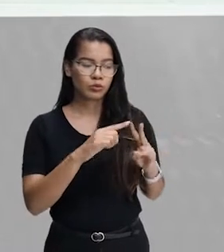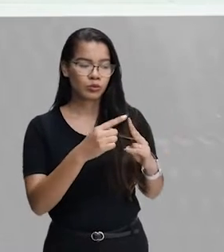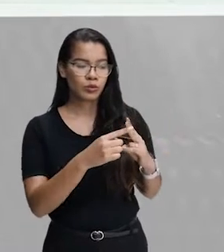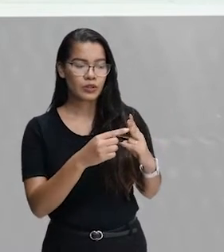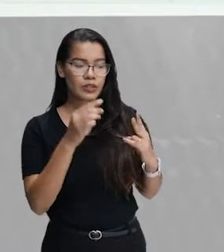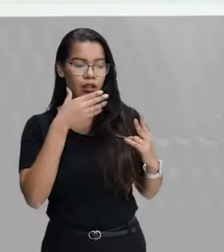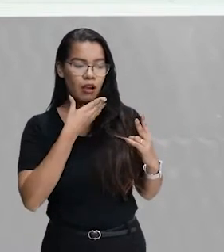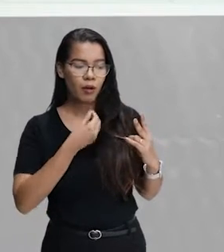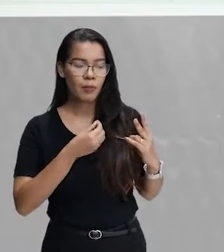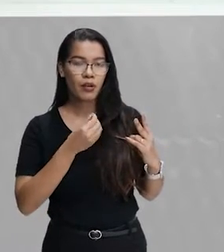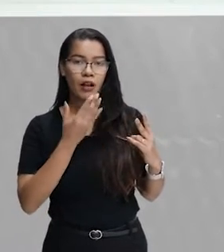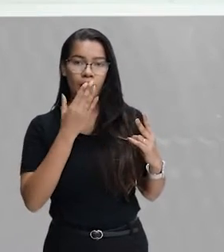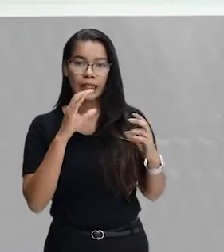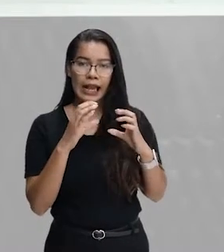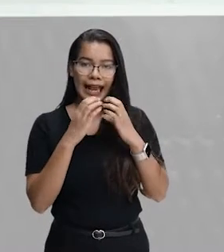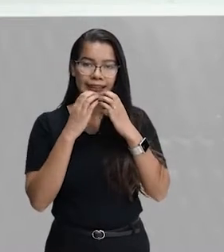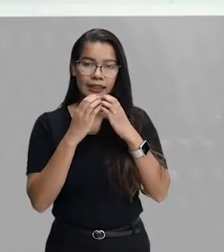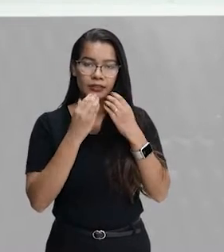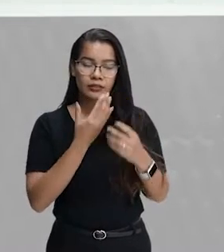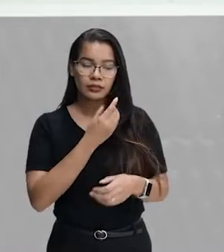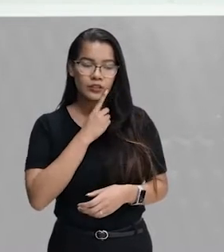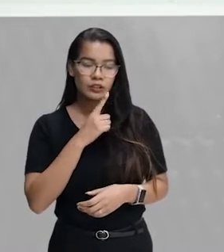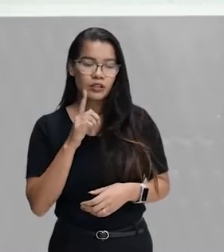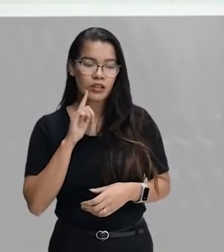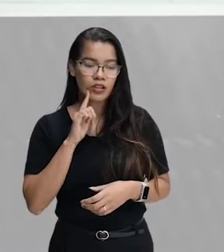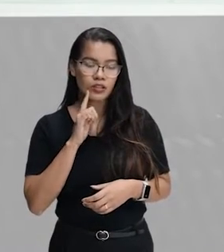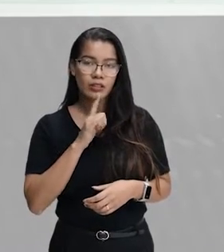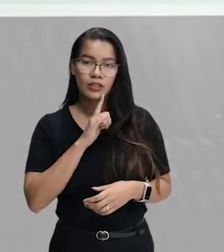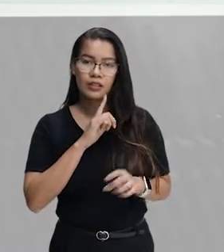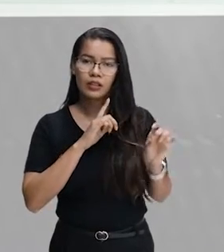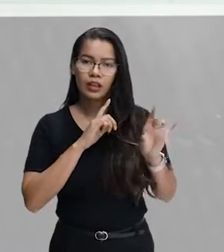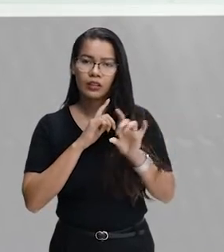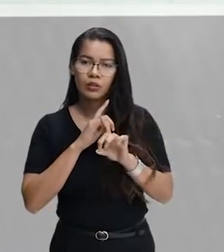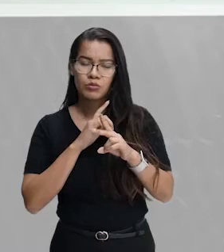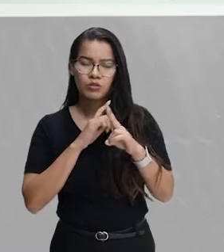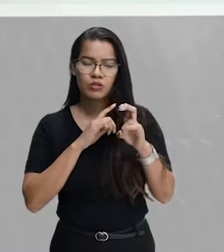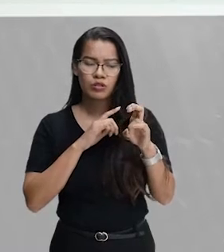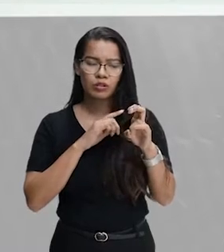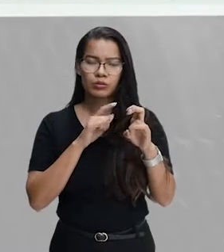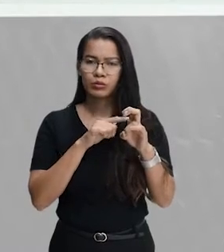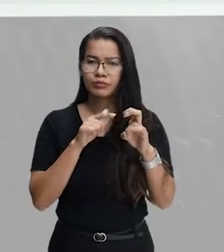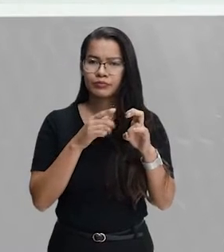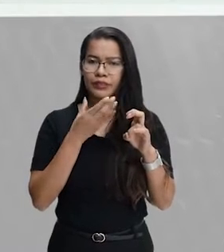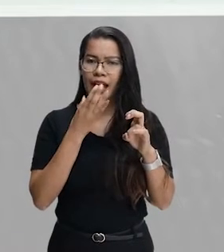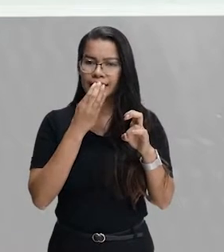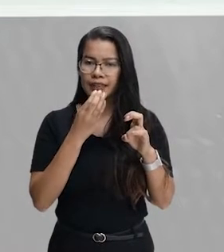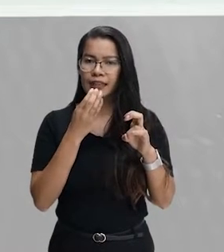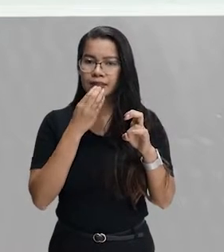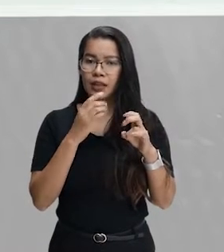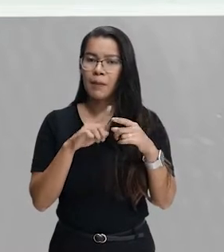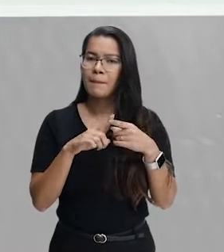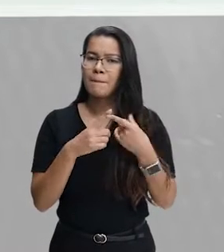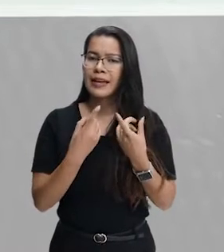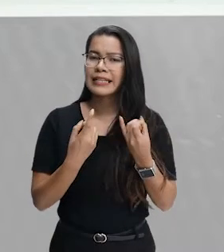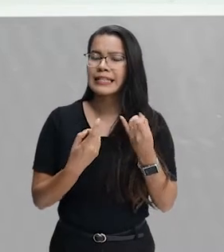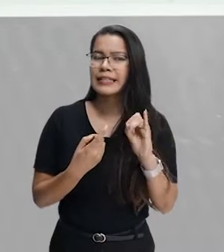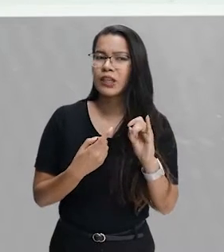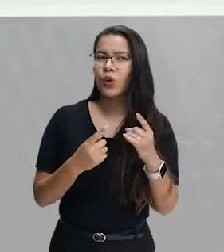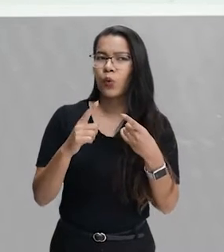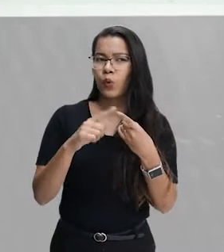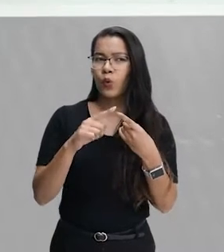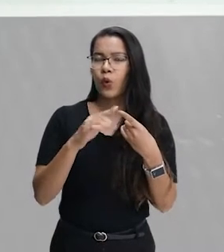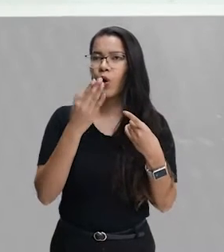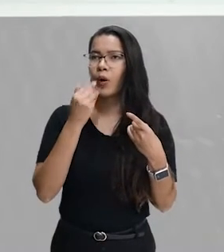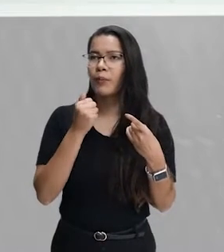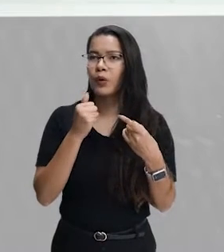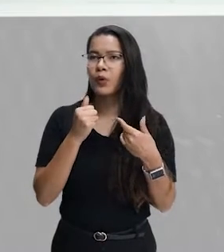uma média de 10 sanduíches cada um. Aliás, de 5 sanduíches cada um. A pessoa, pô, então eles se alimentaram bem. Mas vamos supor que um comeu 10 e o